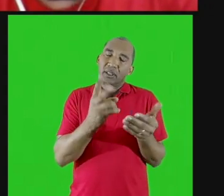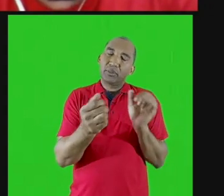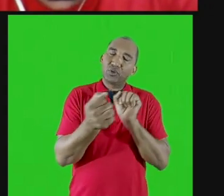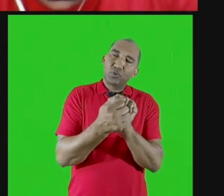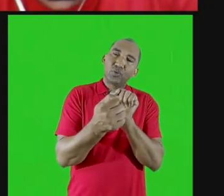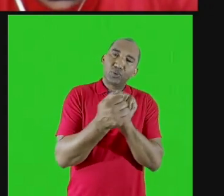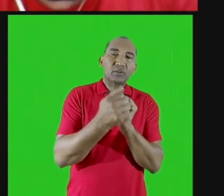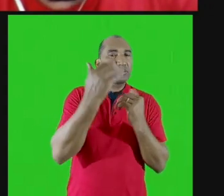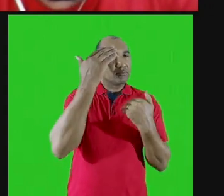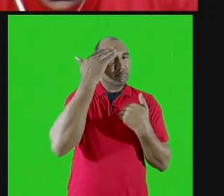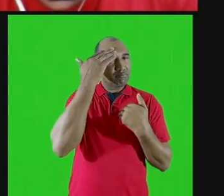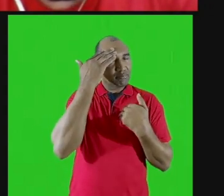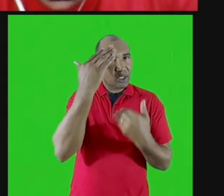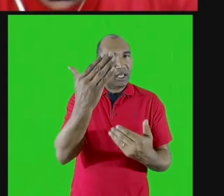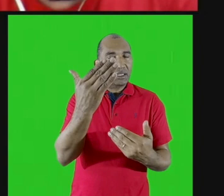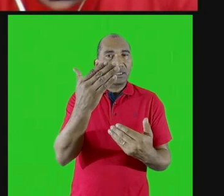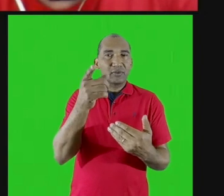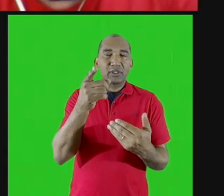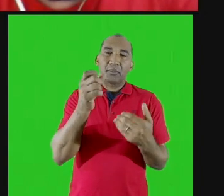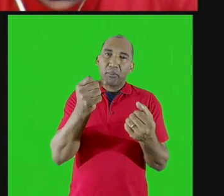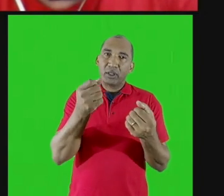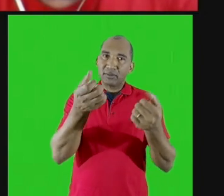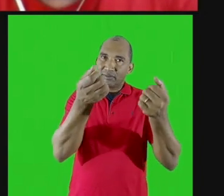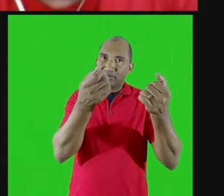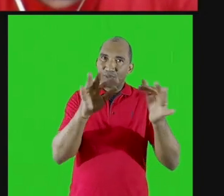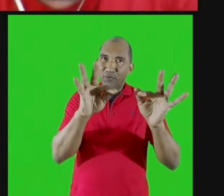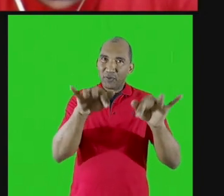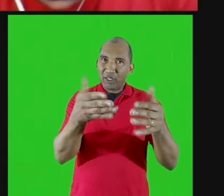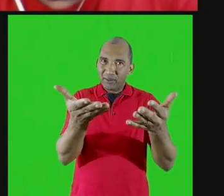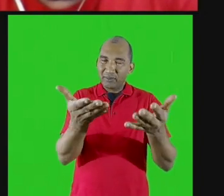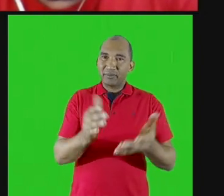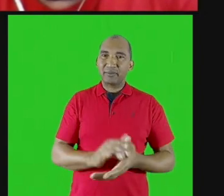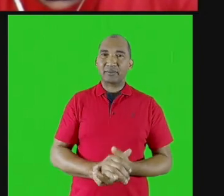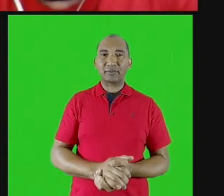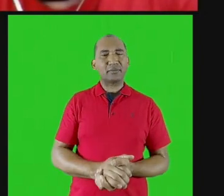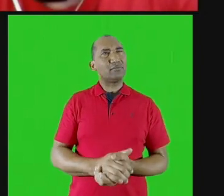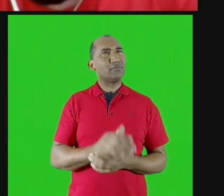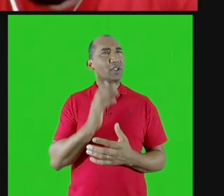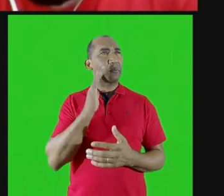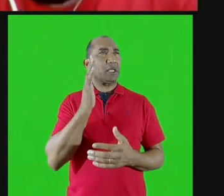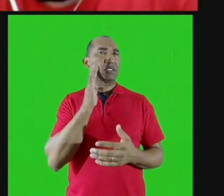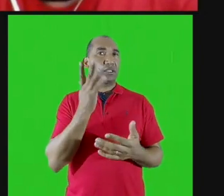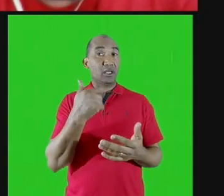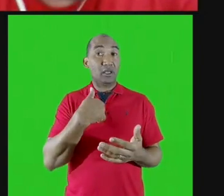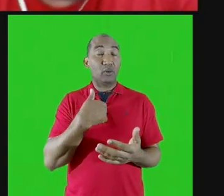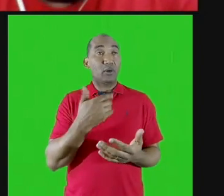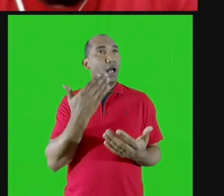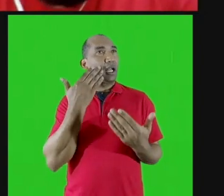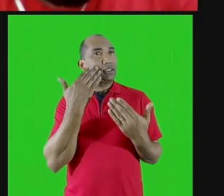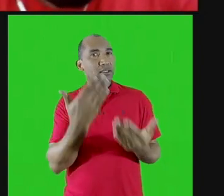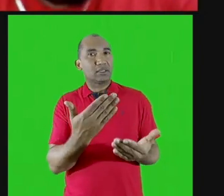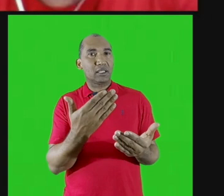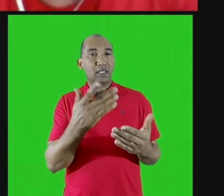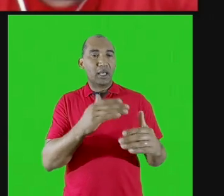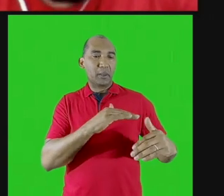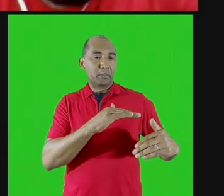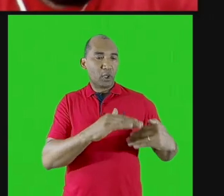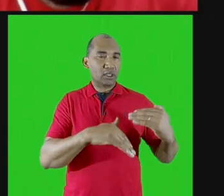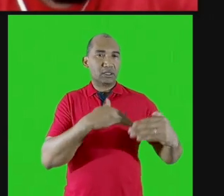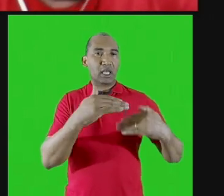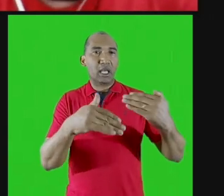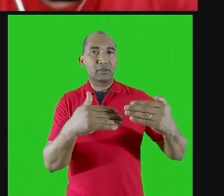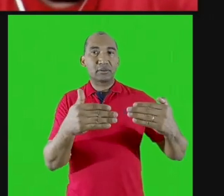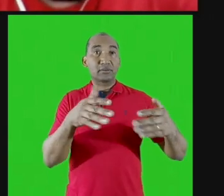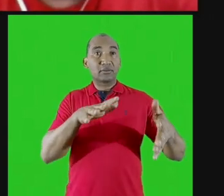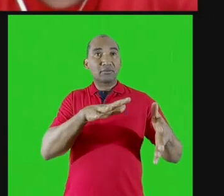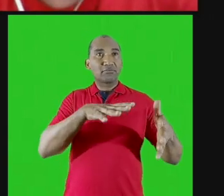conosco sempre. Muito obrigada, viu? Faça suas considerações finais, por favor. Imagina, Sara, eu que tenho que agradecer, assim,